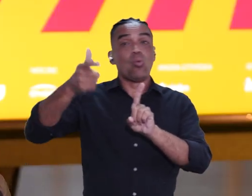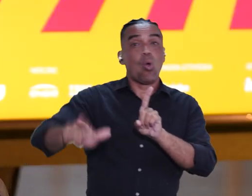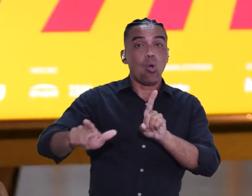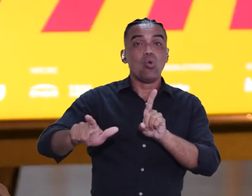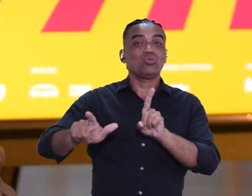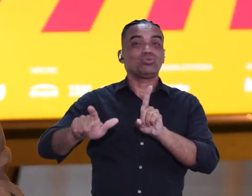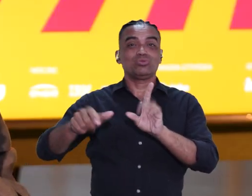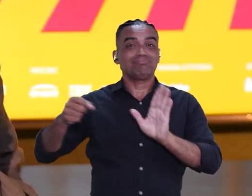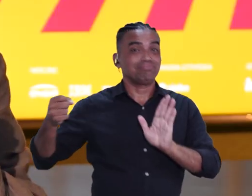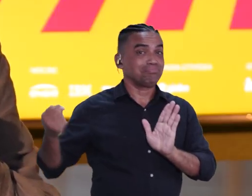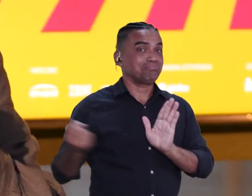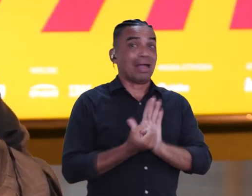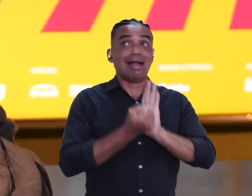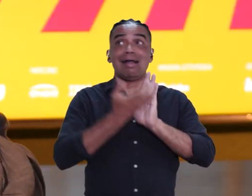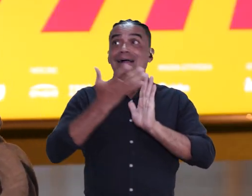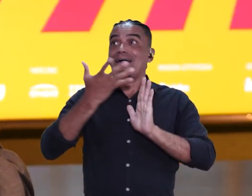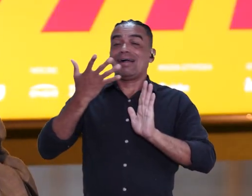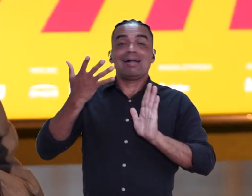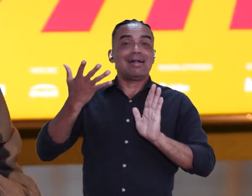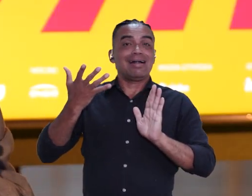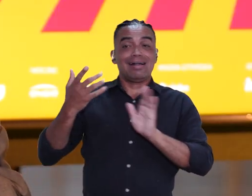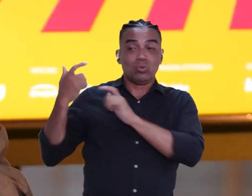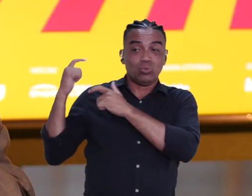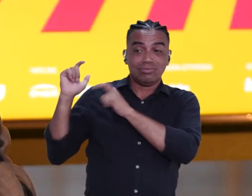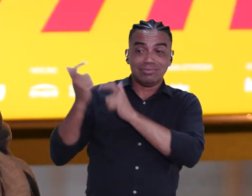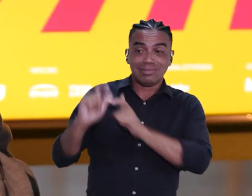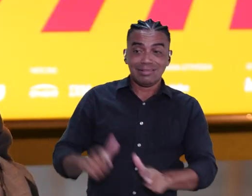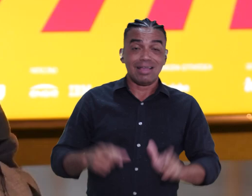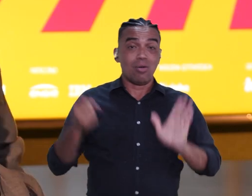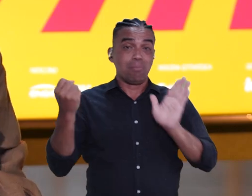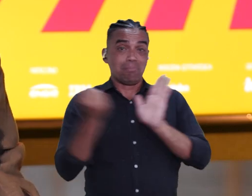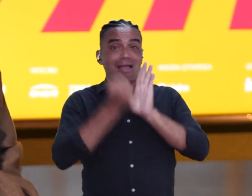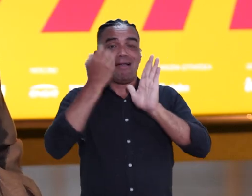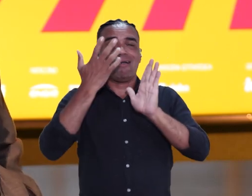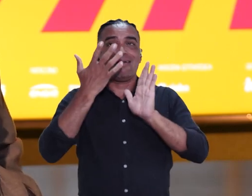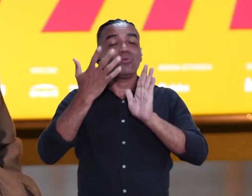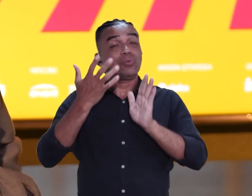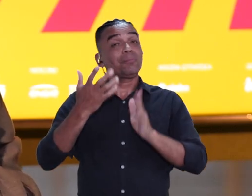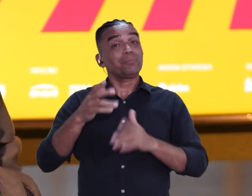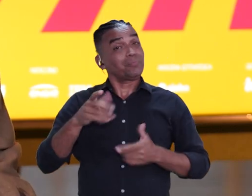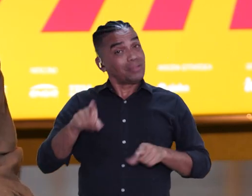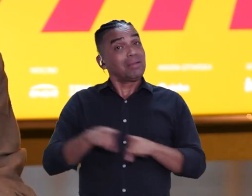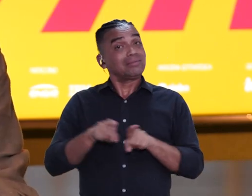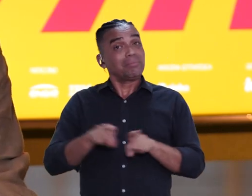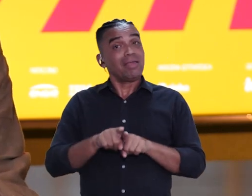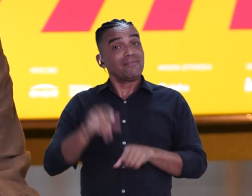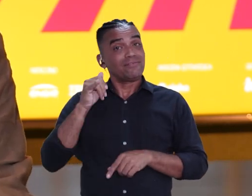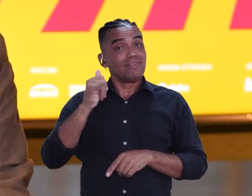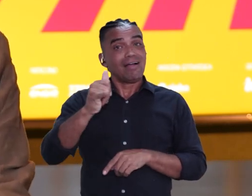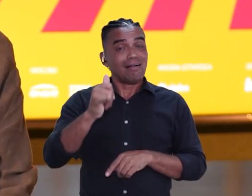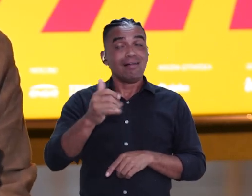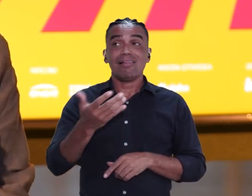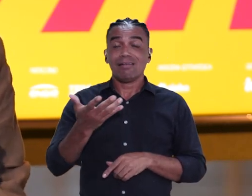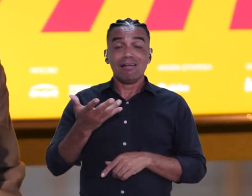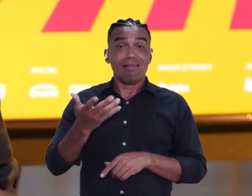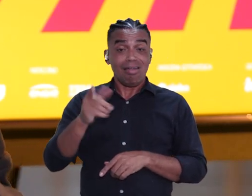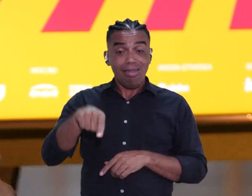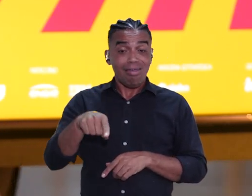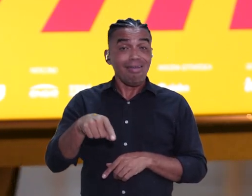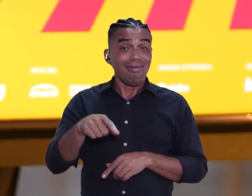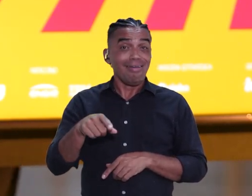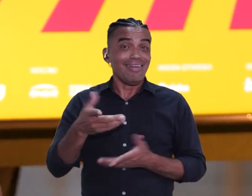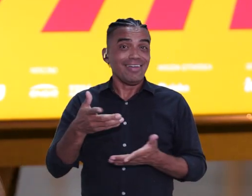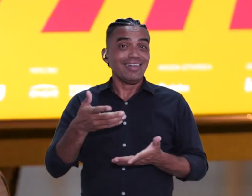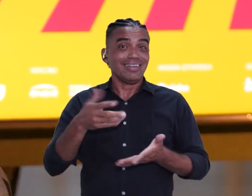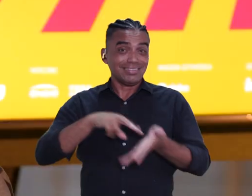repertório simbólico, uma outra tradição simbólica, mas que diz algo como isto exatamente, não